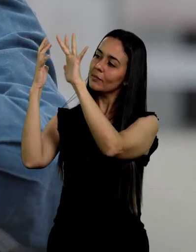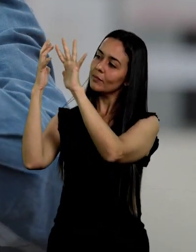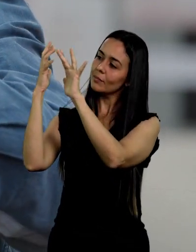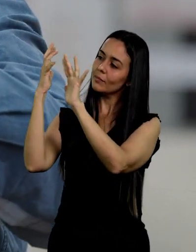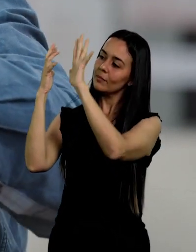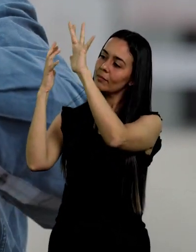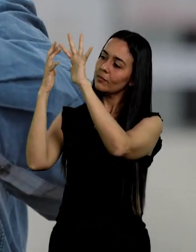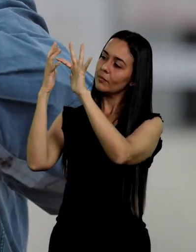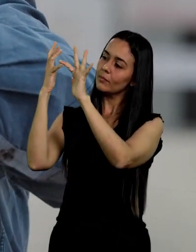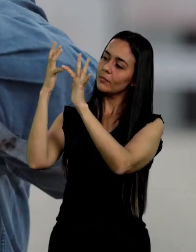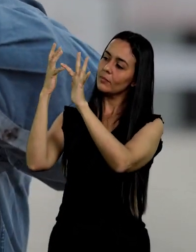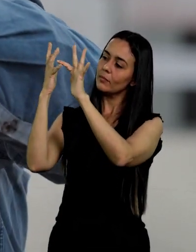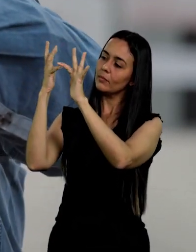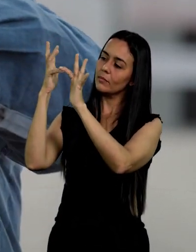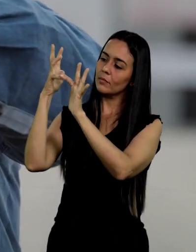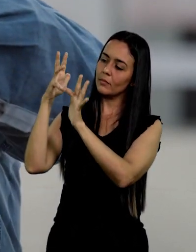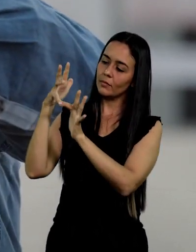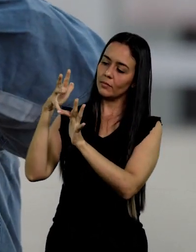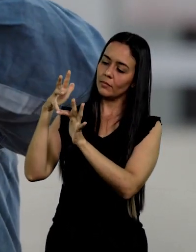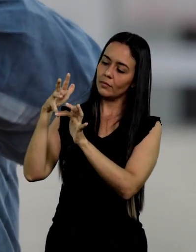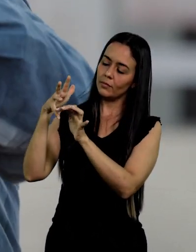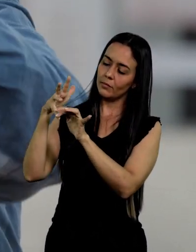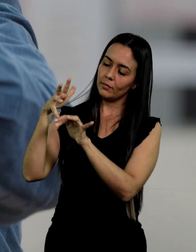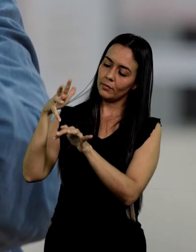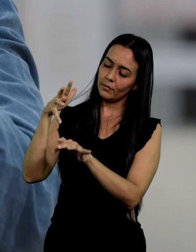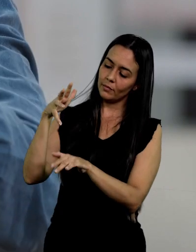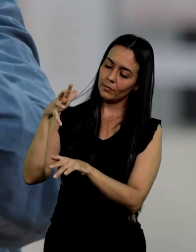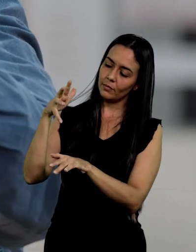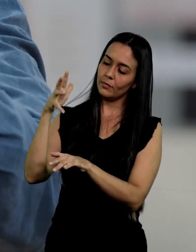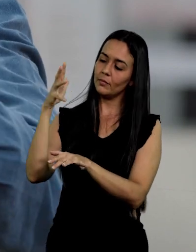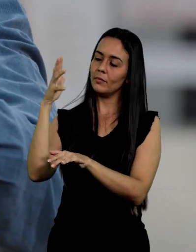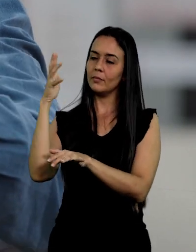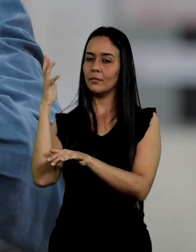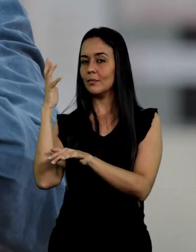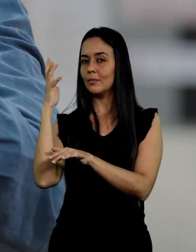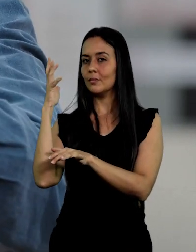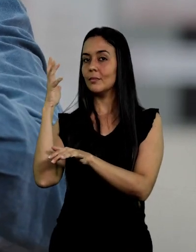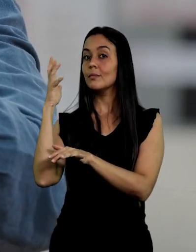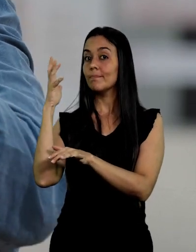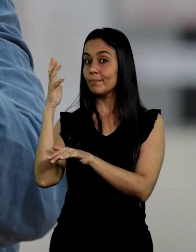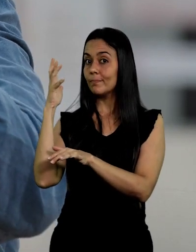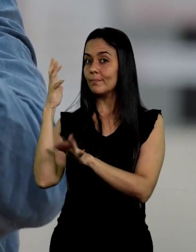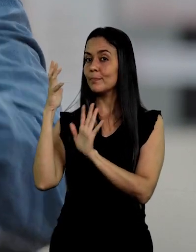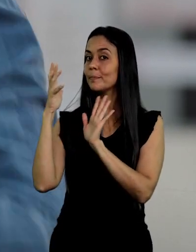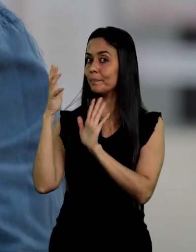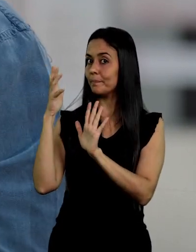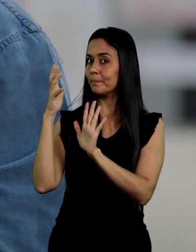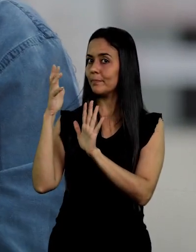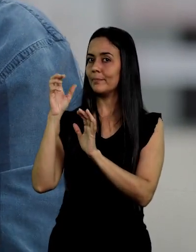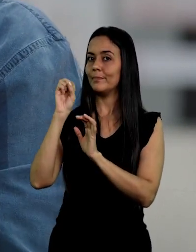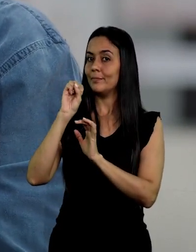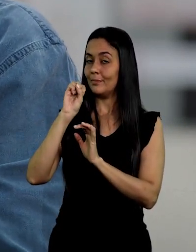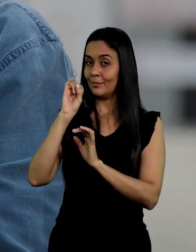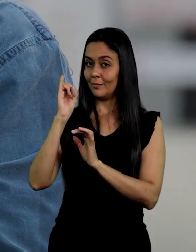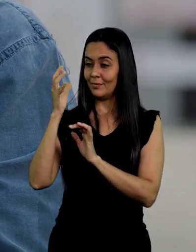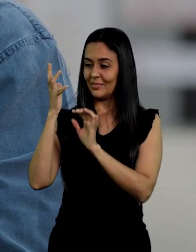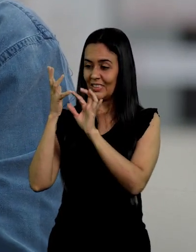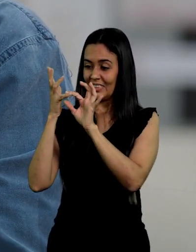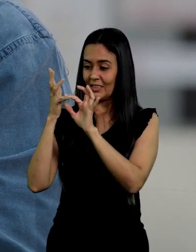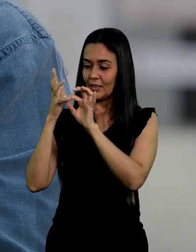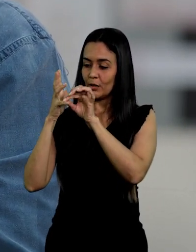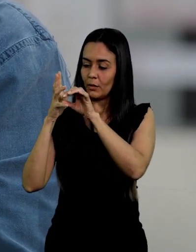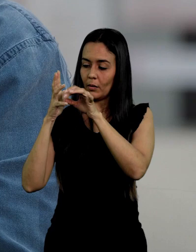que é flexível abaixa e a neve cai no chão e ele volta. O galho que é fixo quebra o galho. Então, estou falando